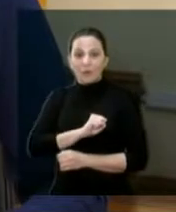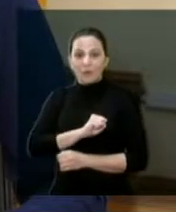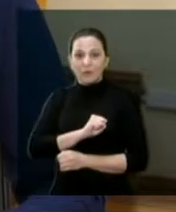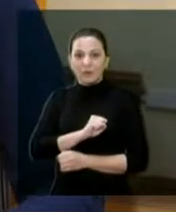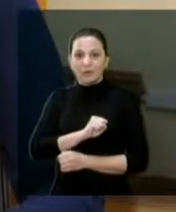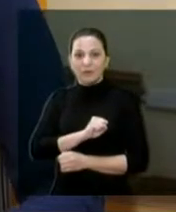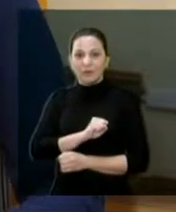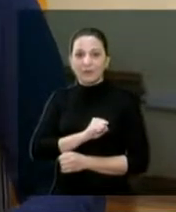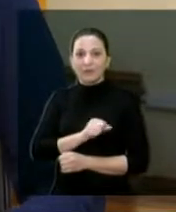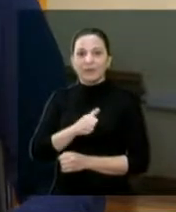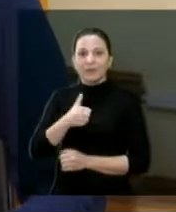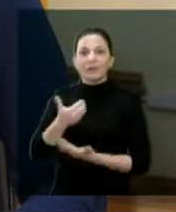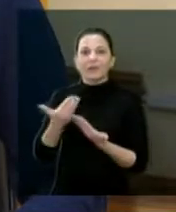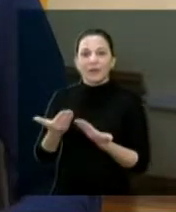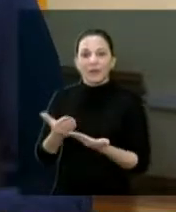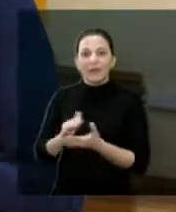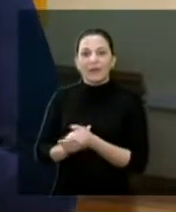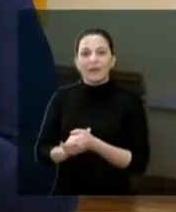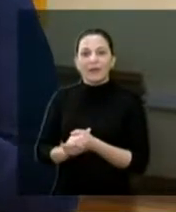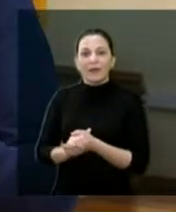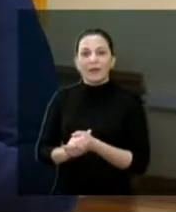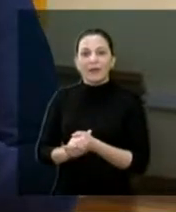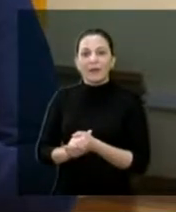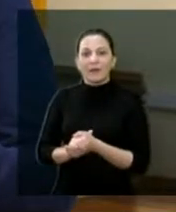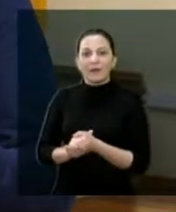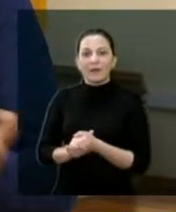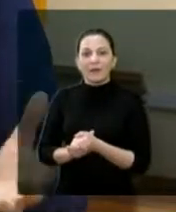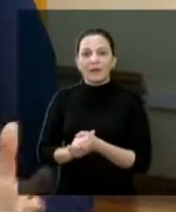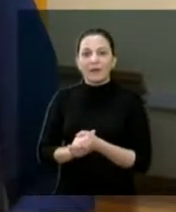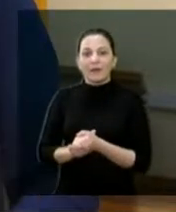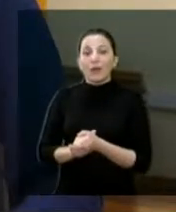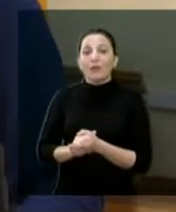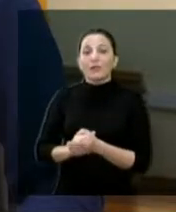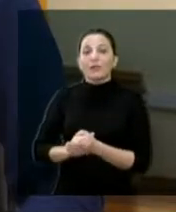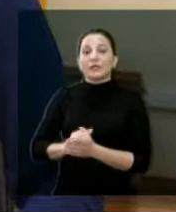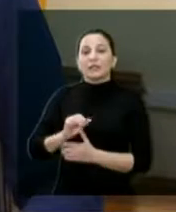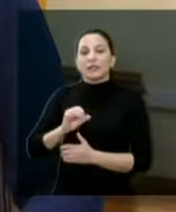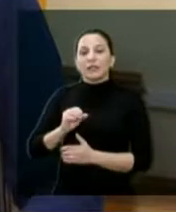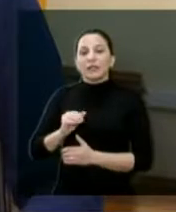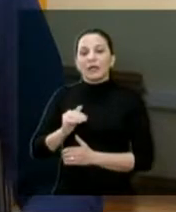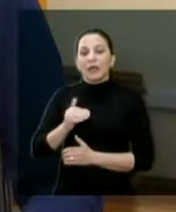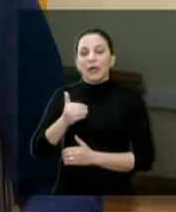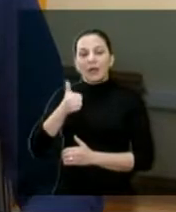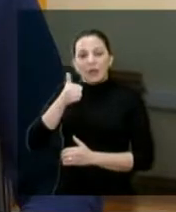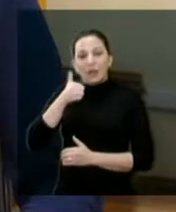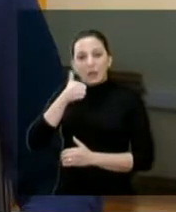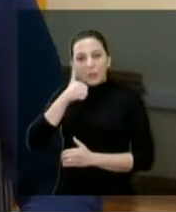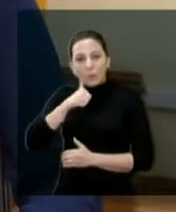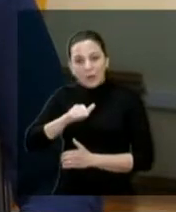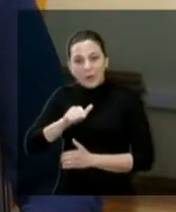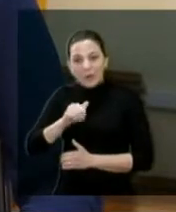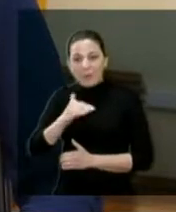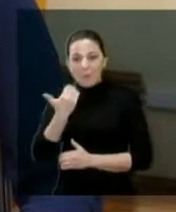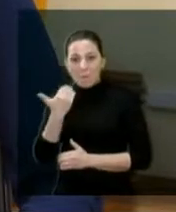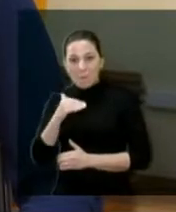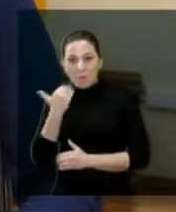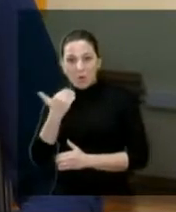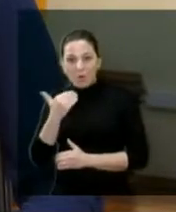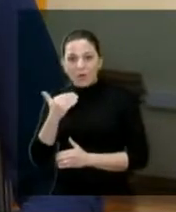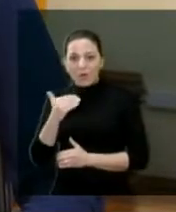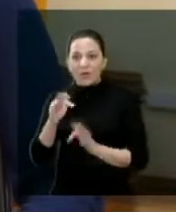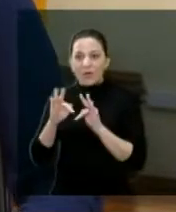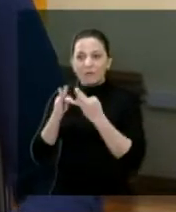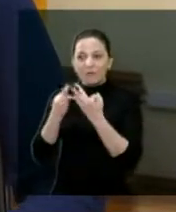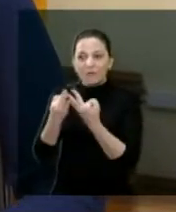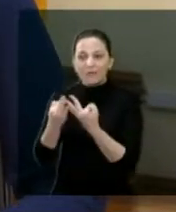assim, a mulher morre, a família fica numa tristeza, a ligação, né,